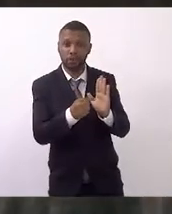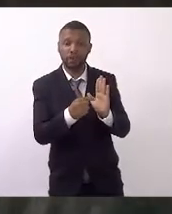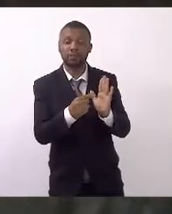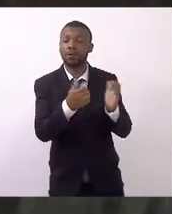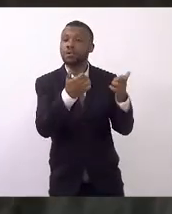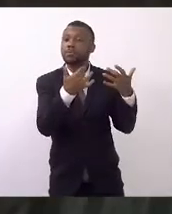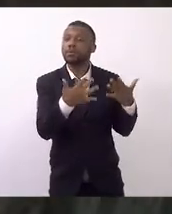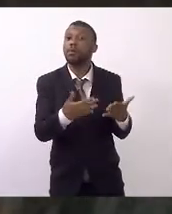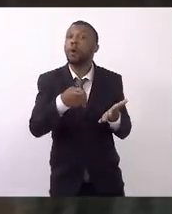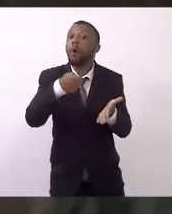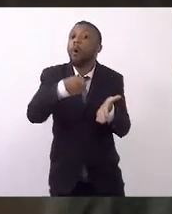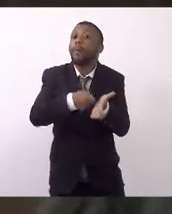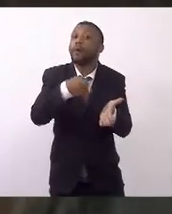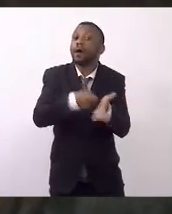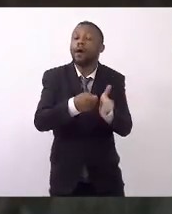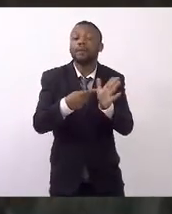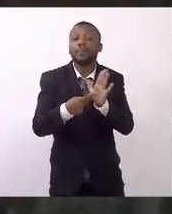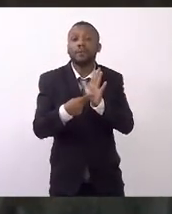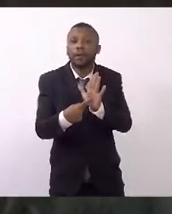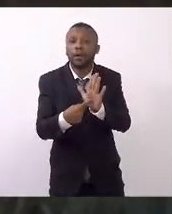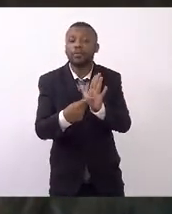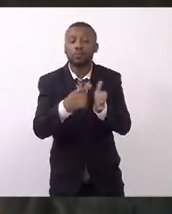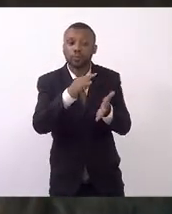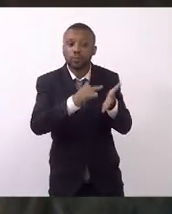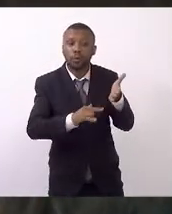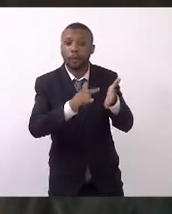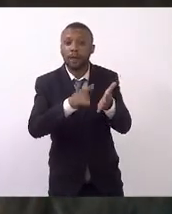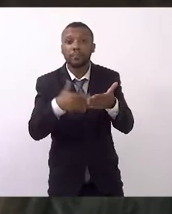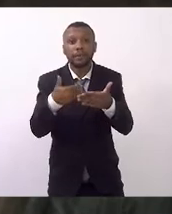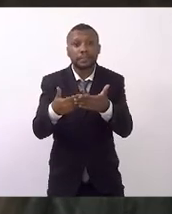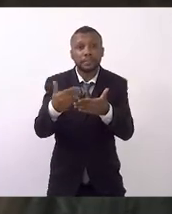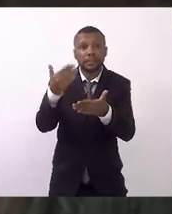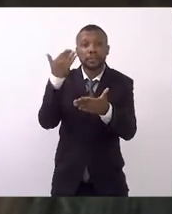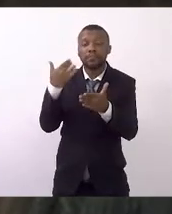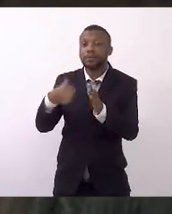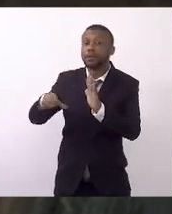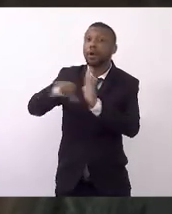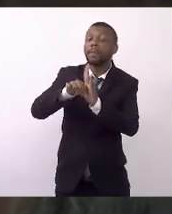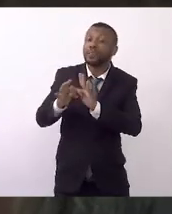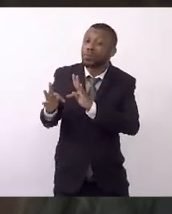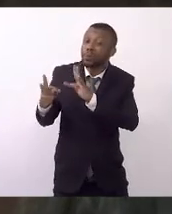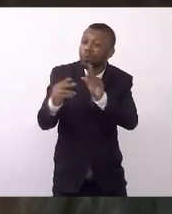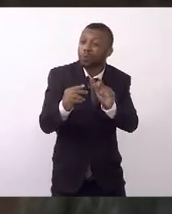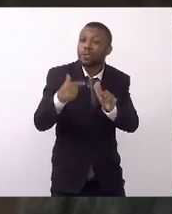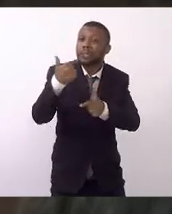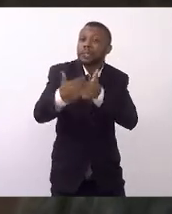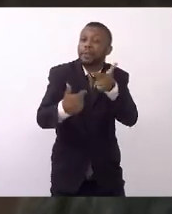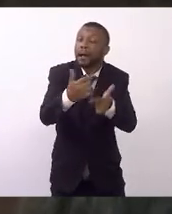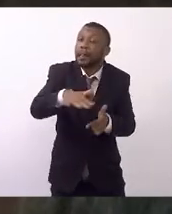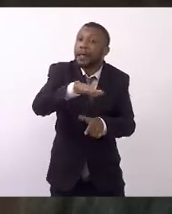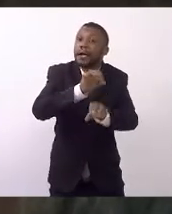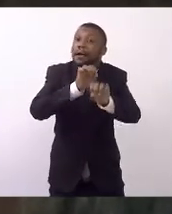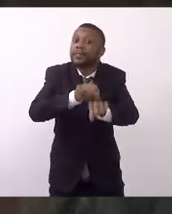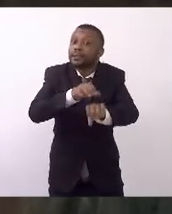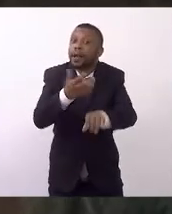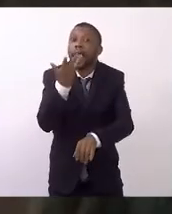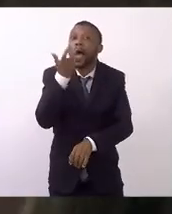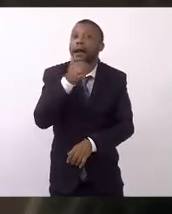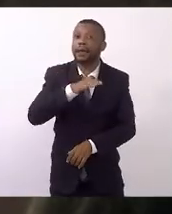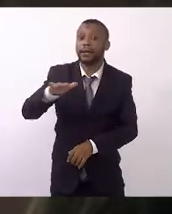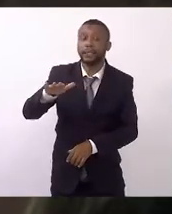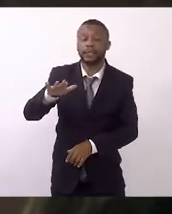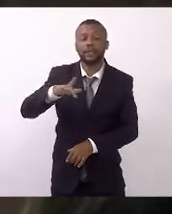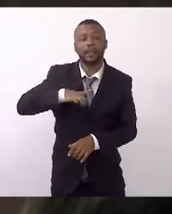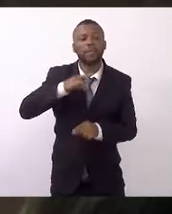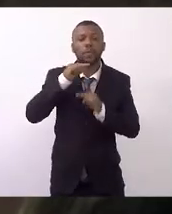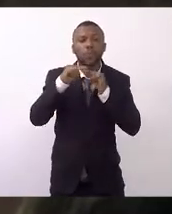estabelece uma obrigatoriedade de apresentação de antecedentes criminais para todo mundo que for trabalhar com criança. Eu tenho uma dúvida, inclusive, se ele não